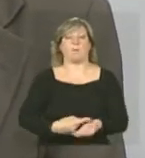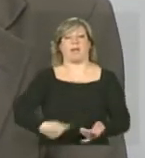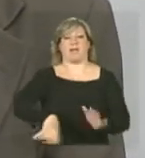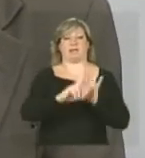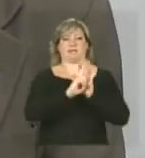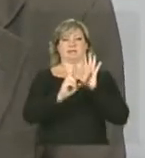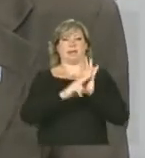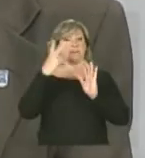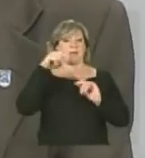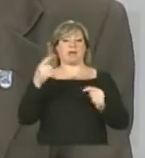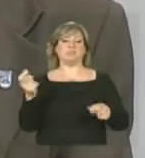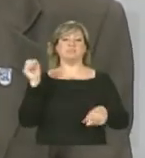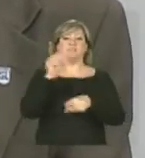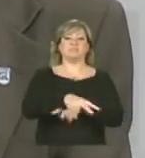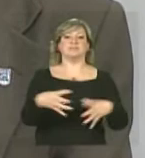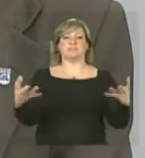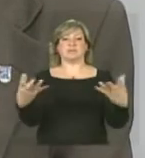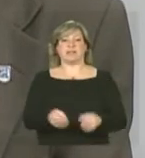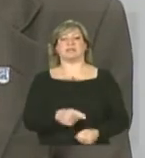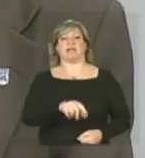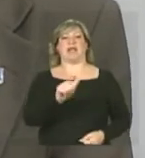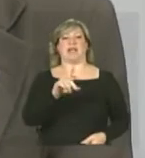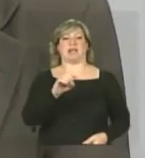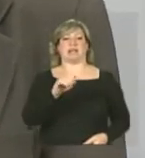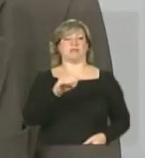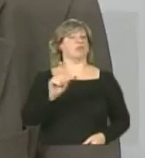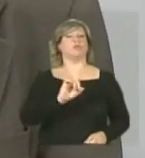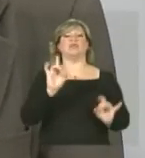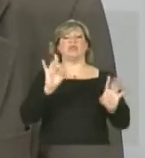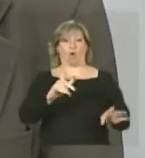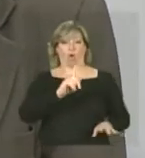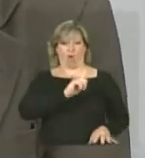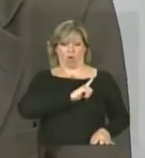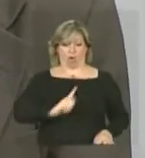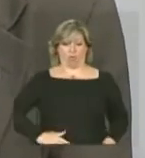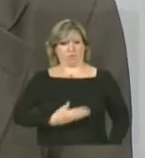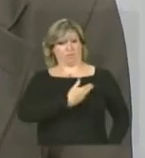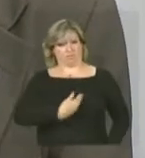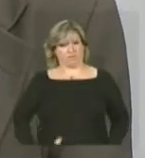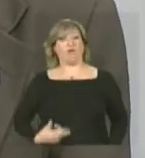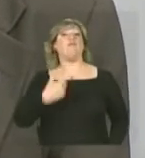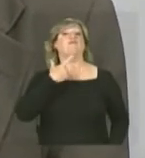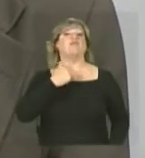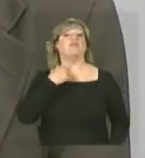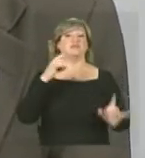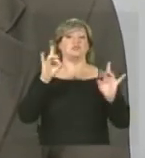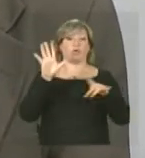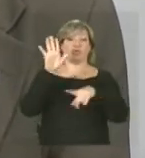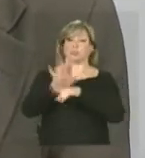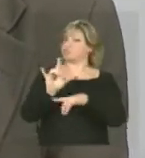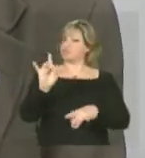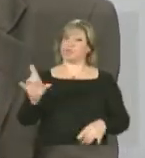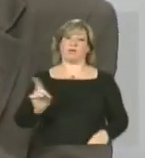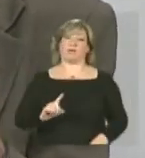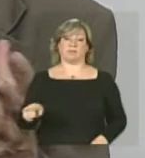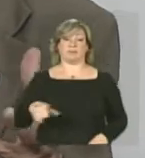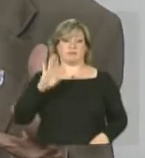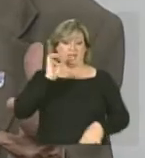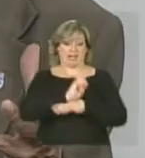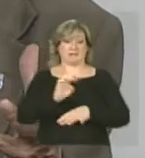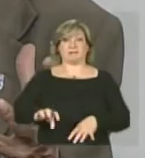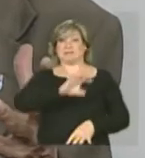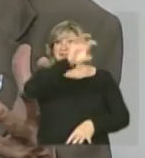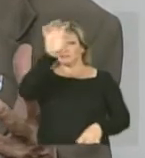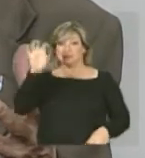para adesão. Ou seja, não basta a vontade do governante, e a prioridade que nós demos para esse ano foi para os estados e o